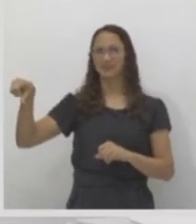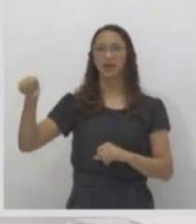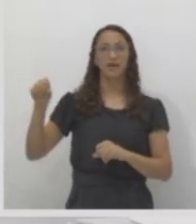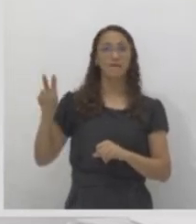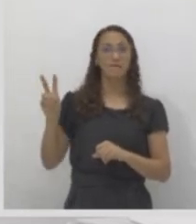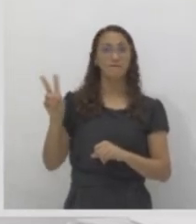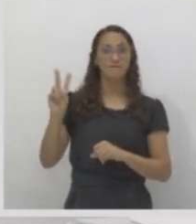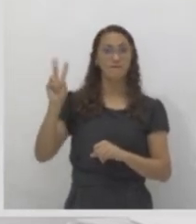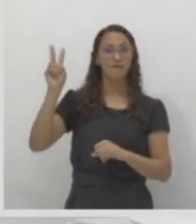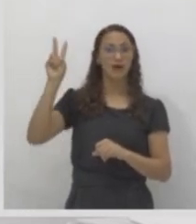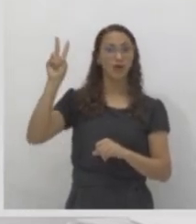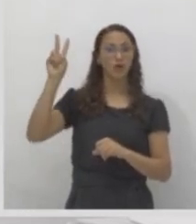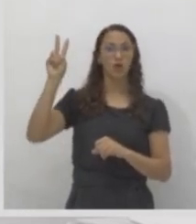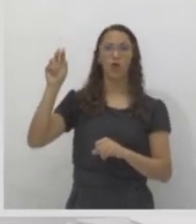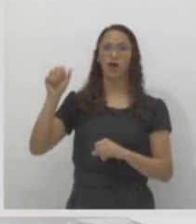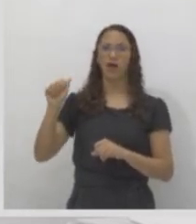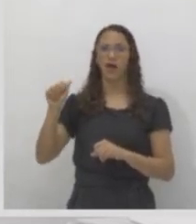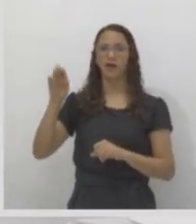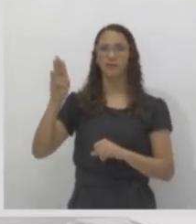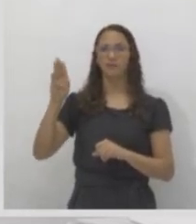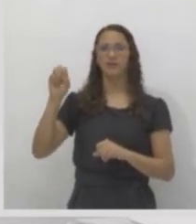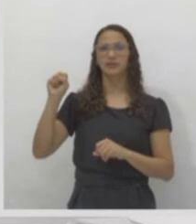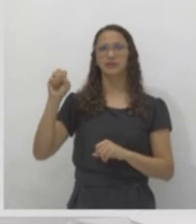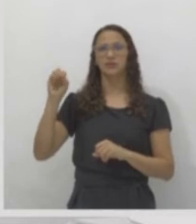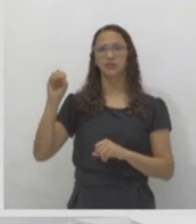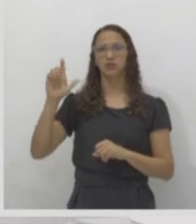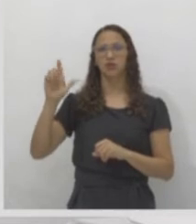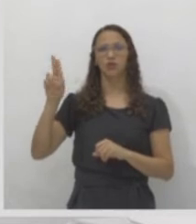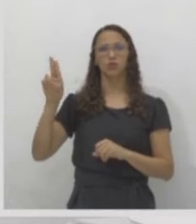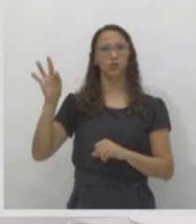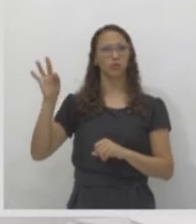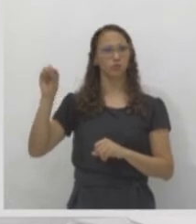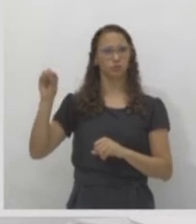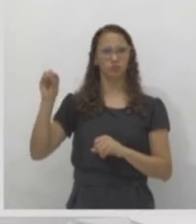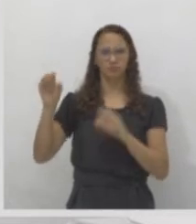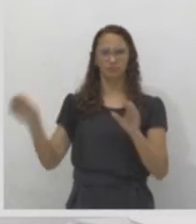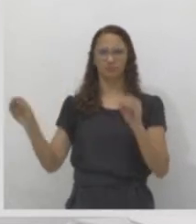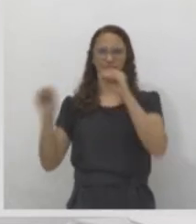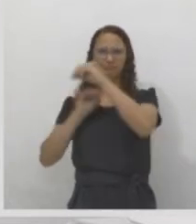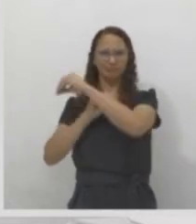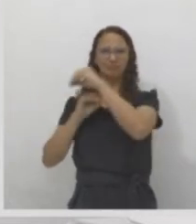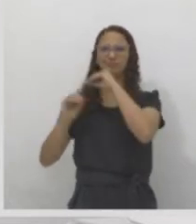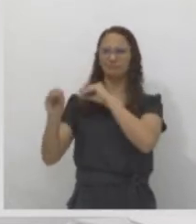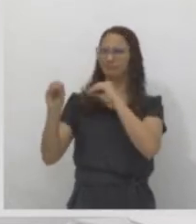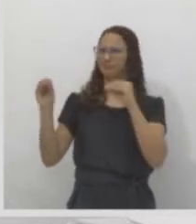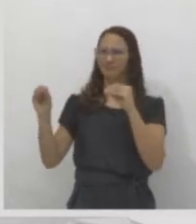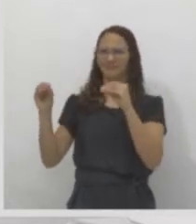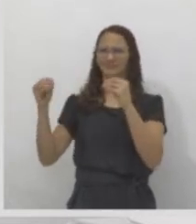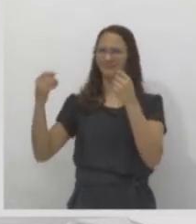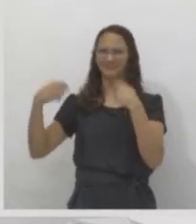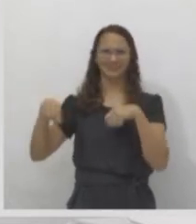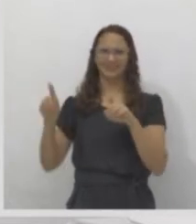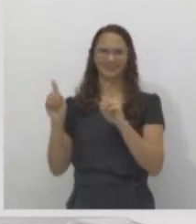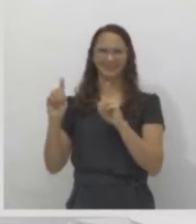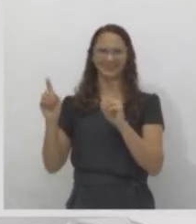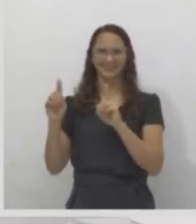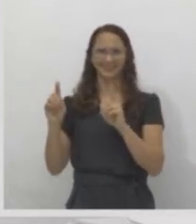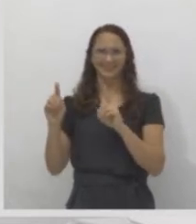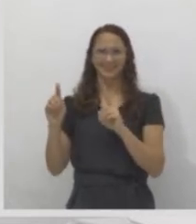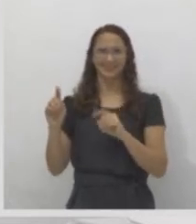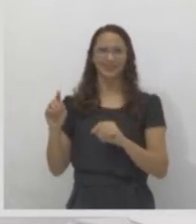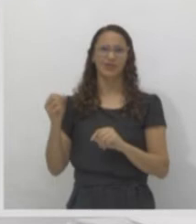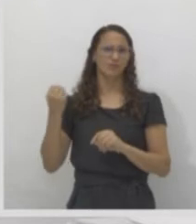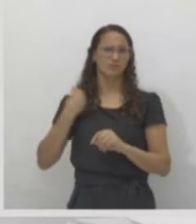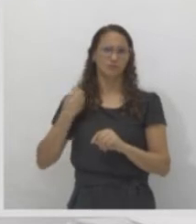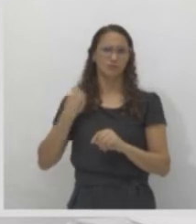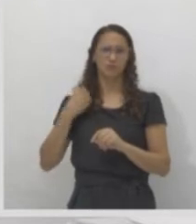absoluto do algarismo não depende de sua ordem no numeral. É o valor do algarismo em si, independente